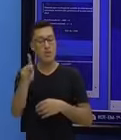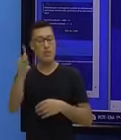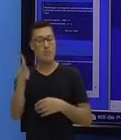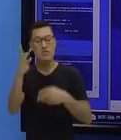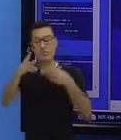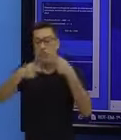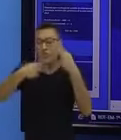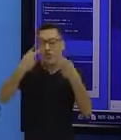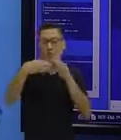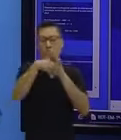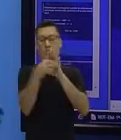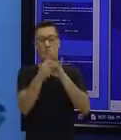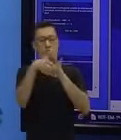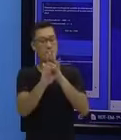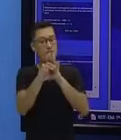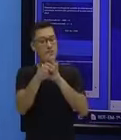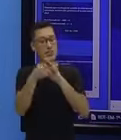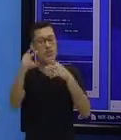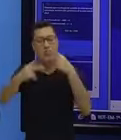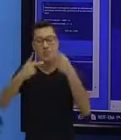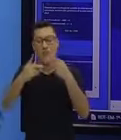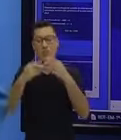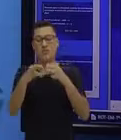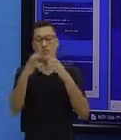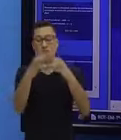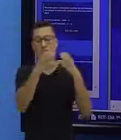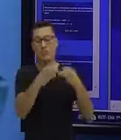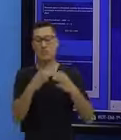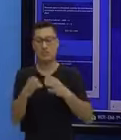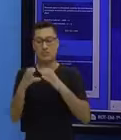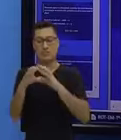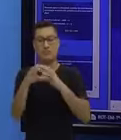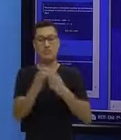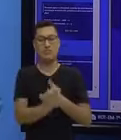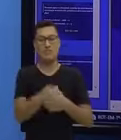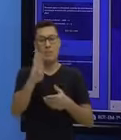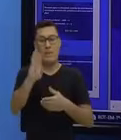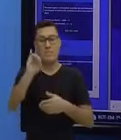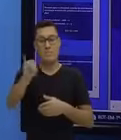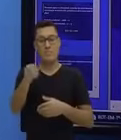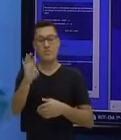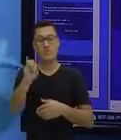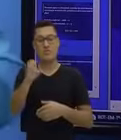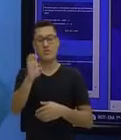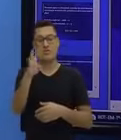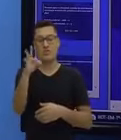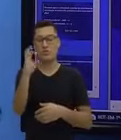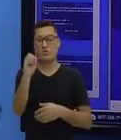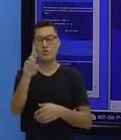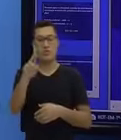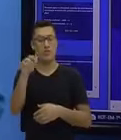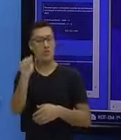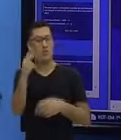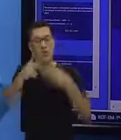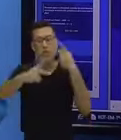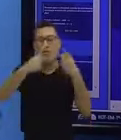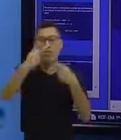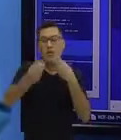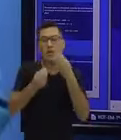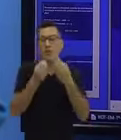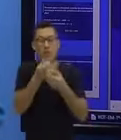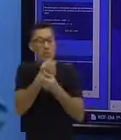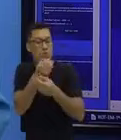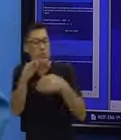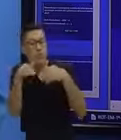do conceito, né? Falou das classificações lá, sobrejetora, injetora, bijetora, tá certo? Falou também lá da condição de quando é